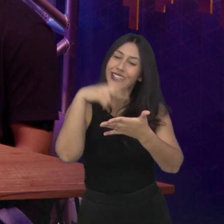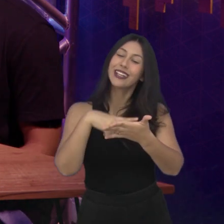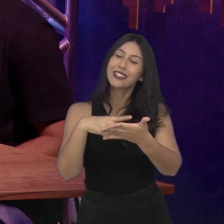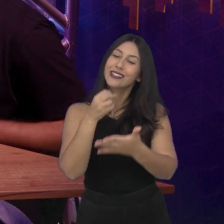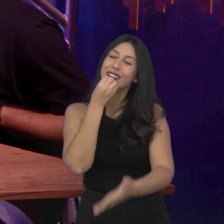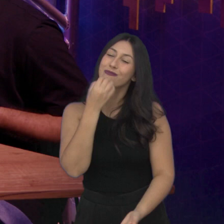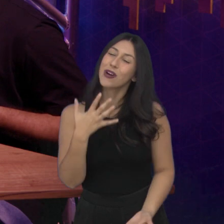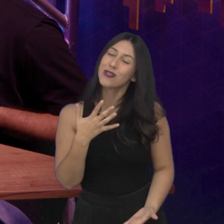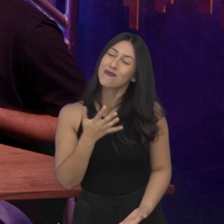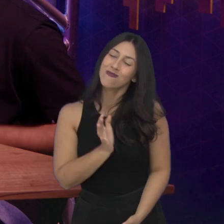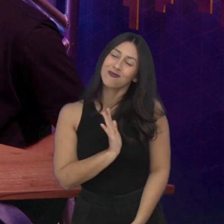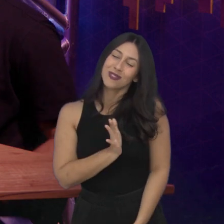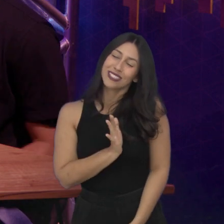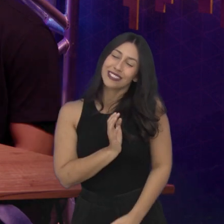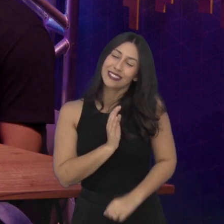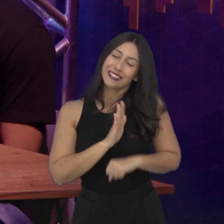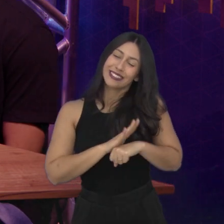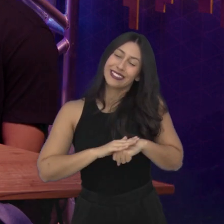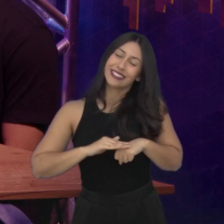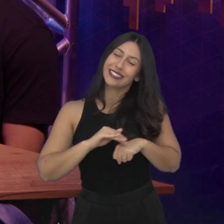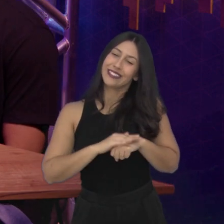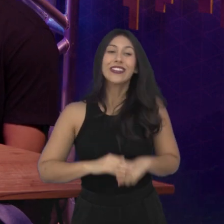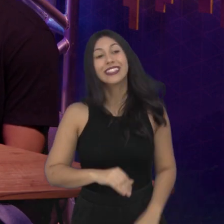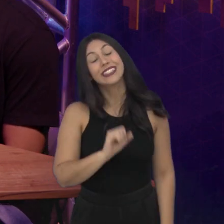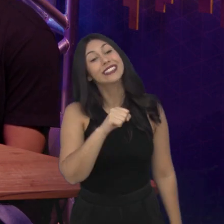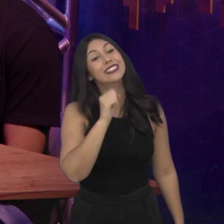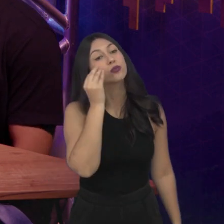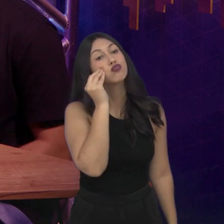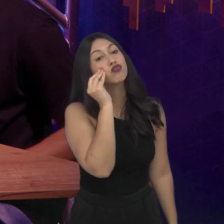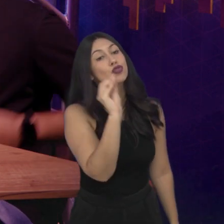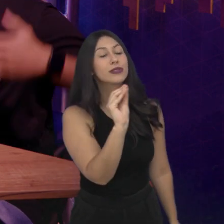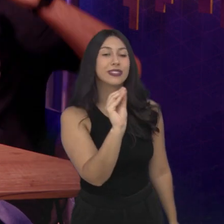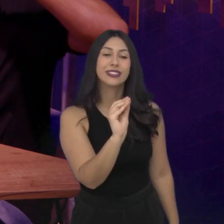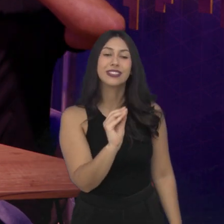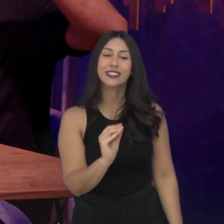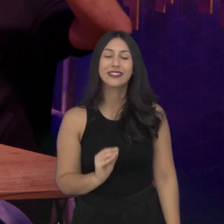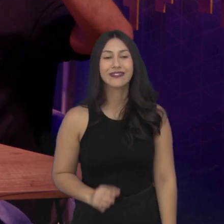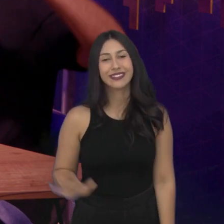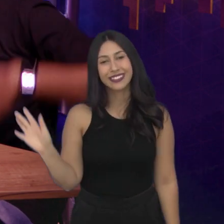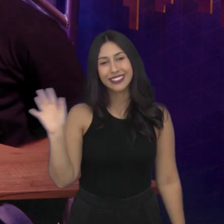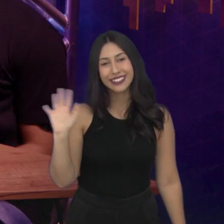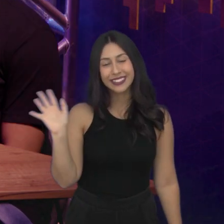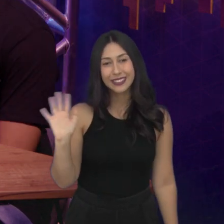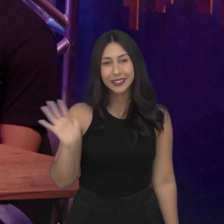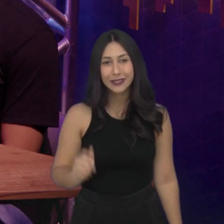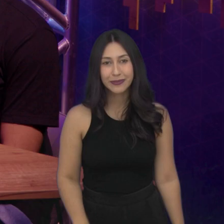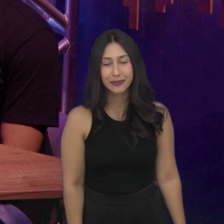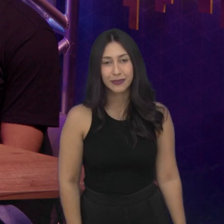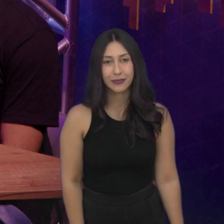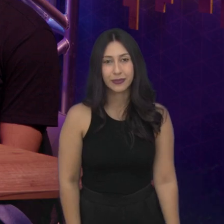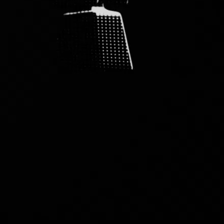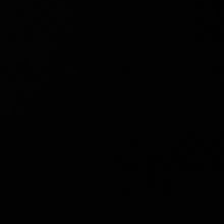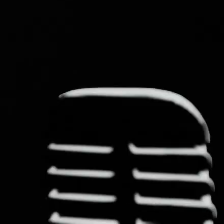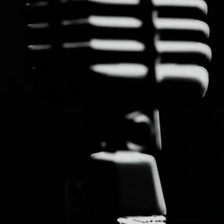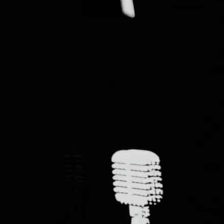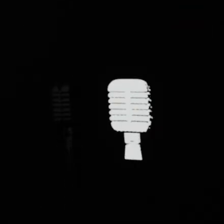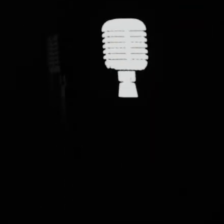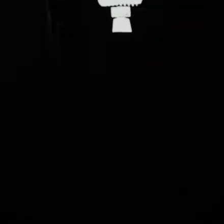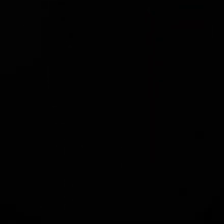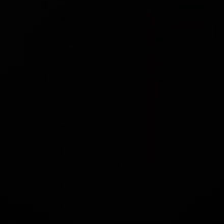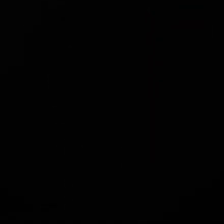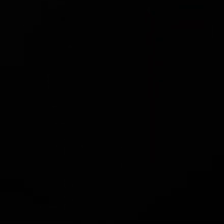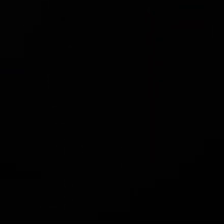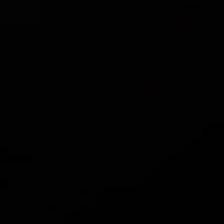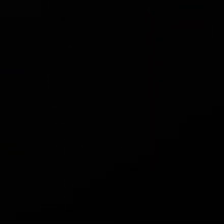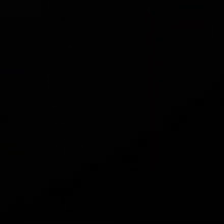É bom ficar com o coração quentinho, né, Vicky? Sim, demais, gente. Um beijo e até o próximo episódio. Até mais.